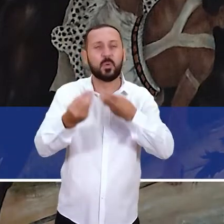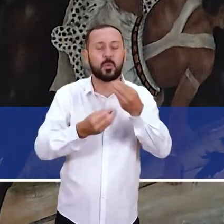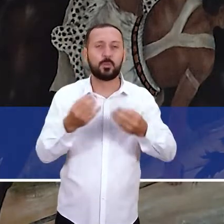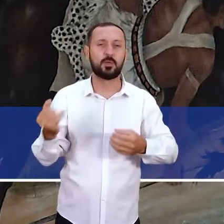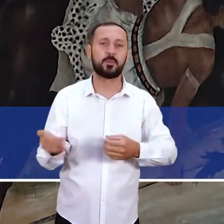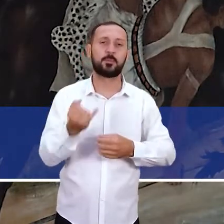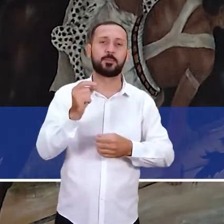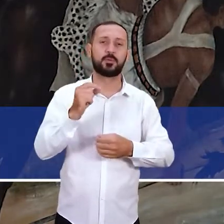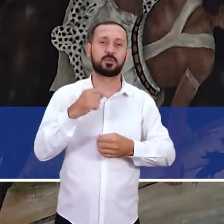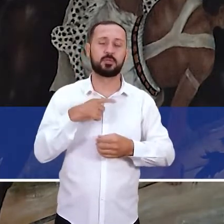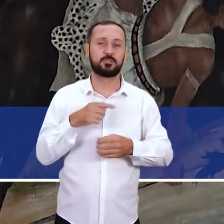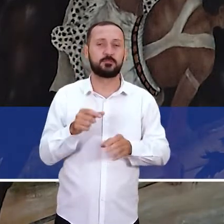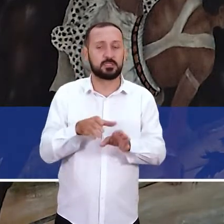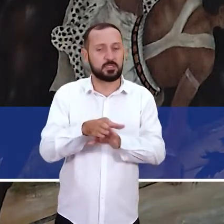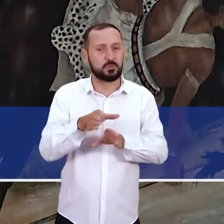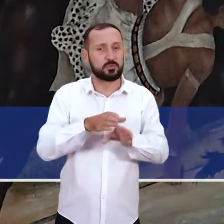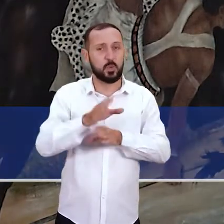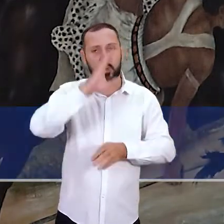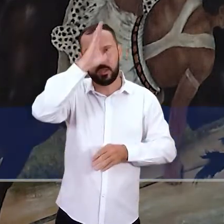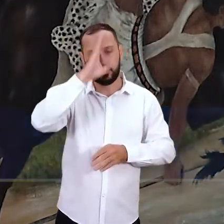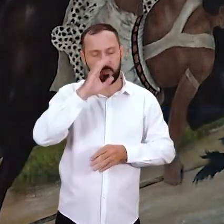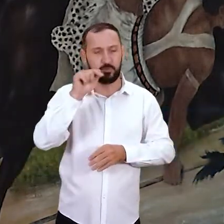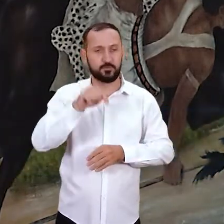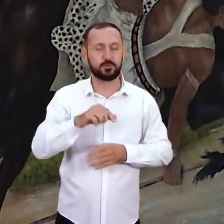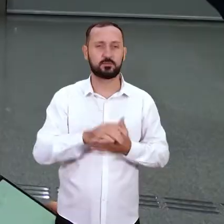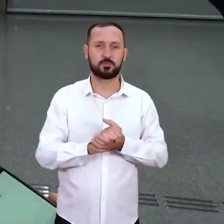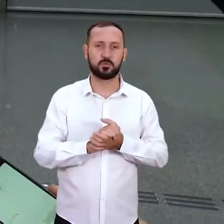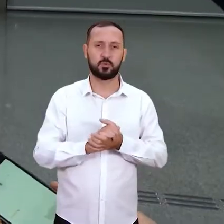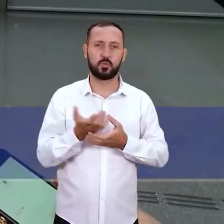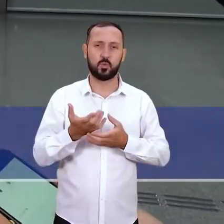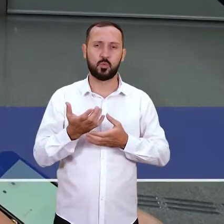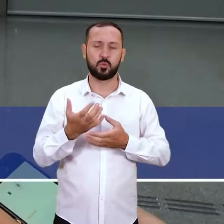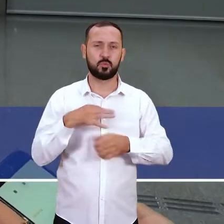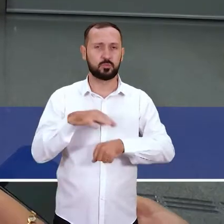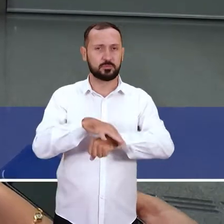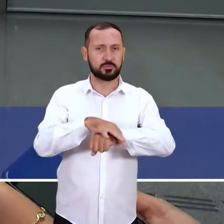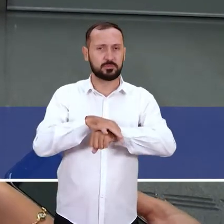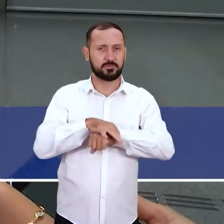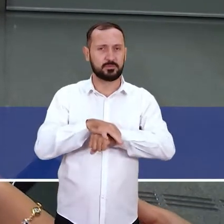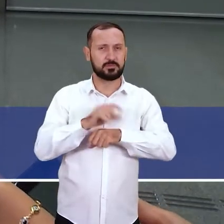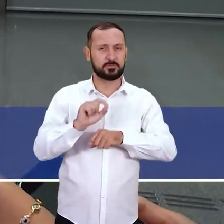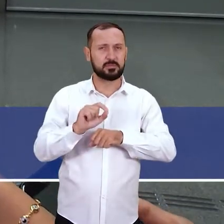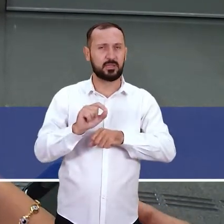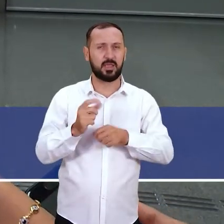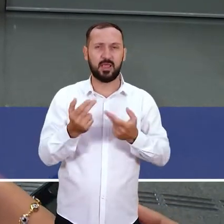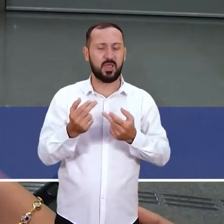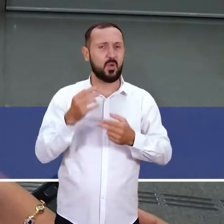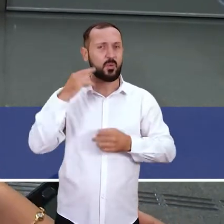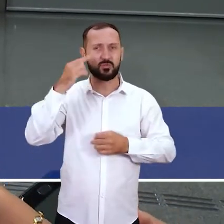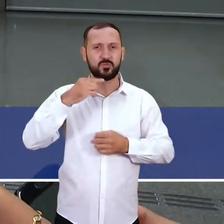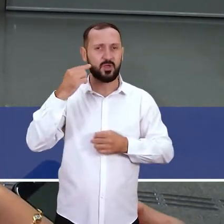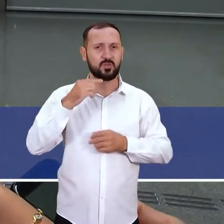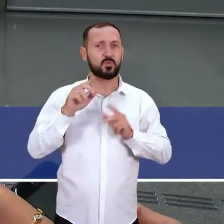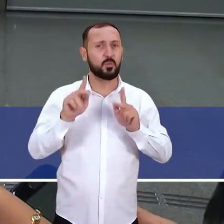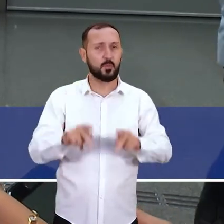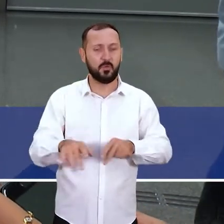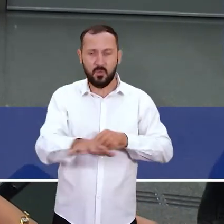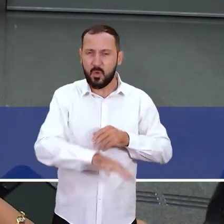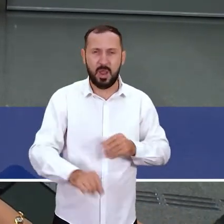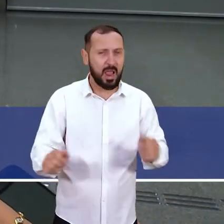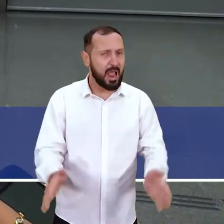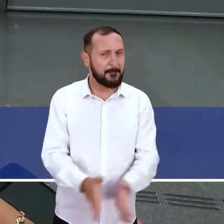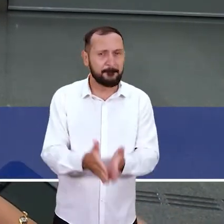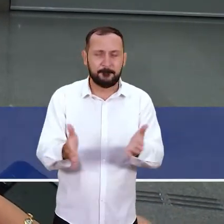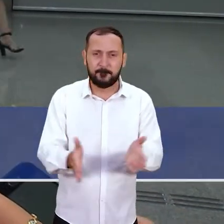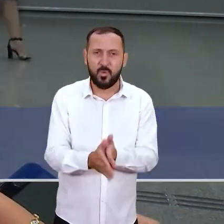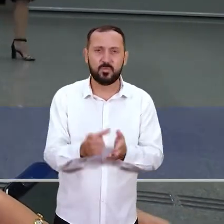importância da assistência jurídica gratuita promovida pela instituição. O defensor público é o advogado do povo, é onde a população mais